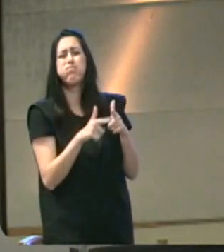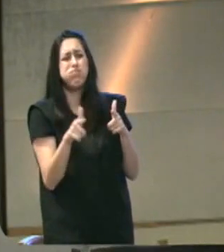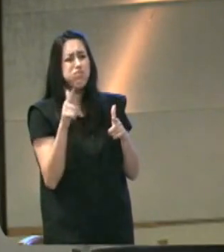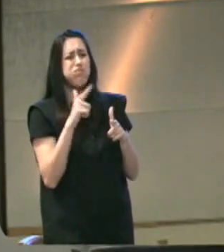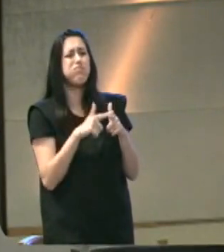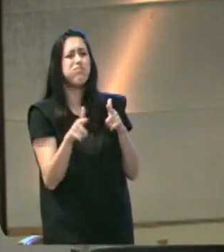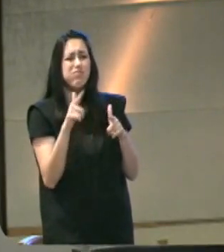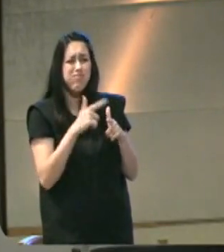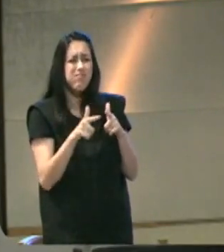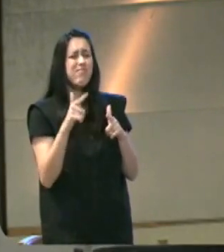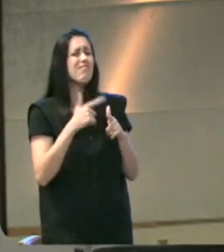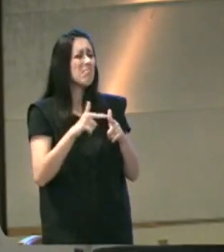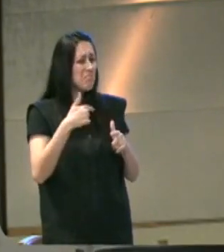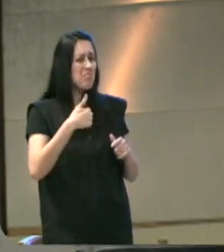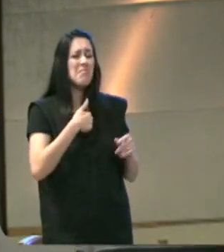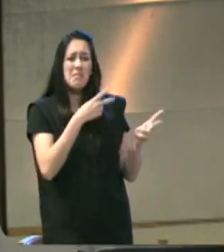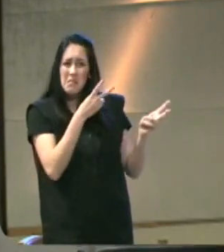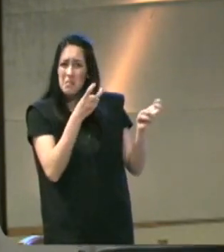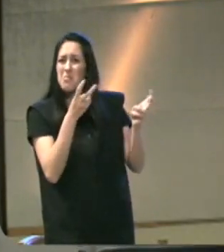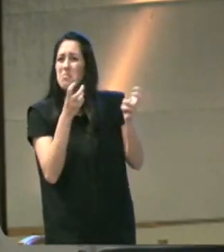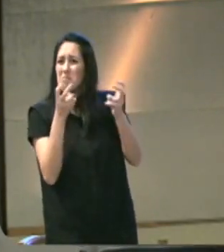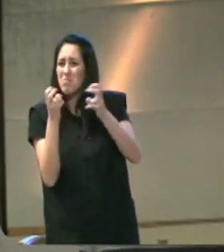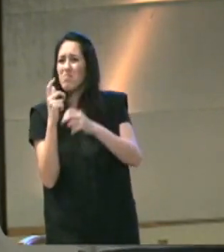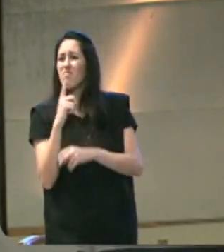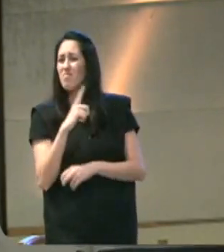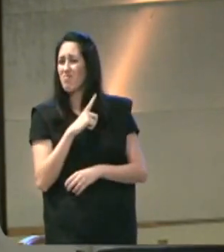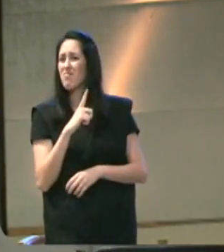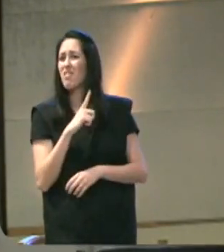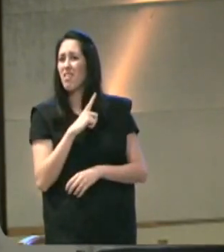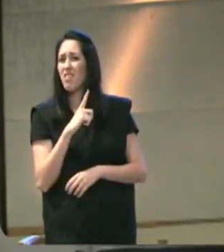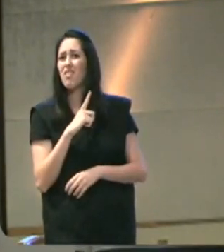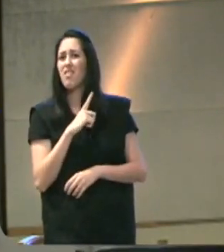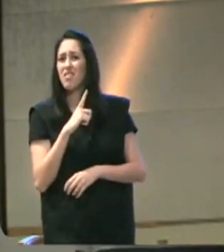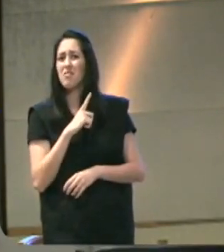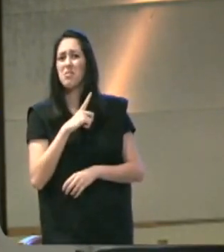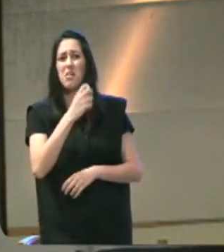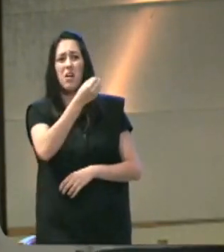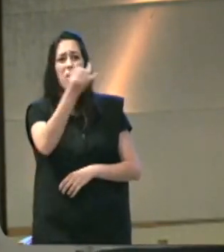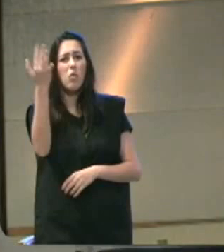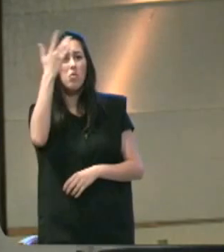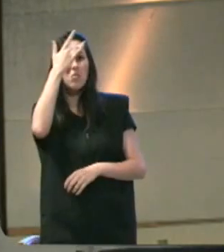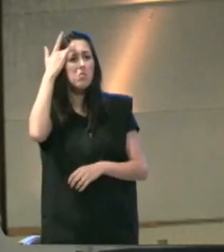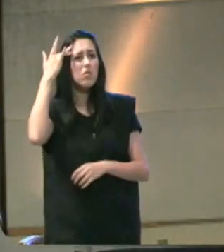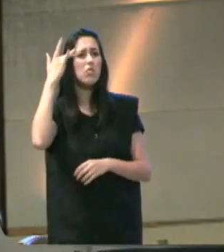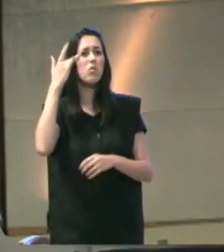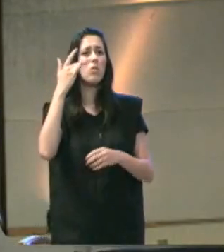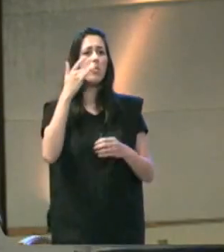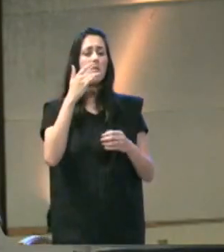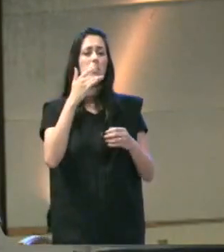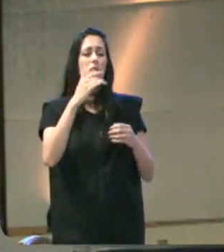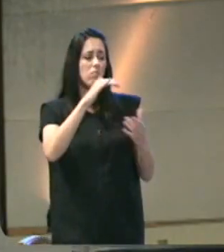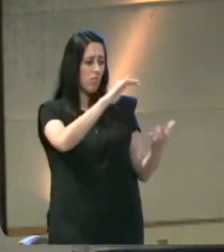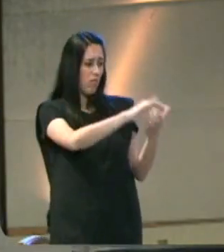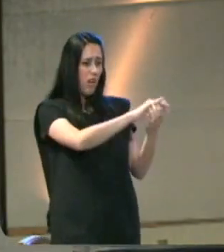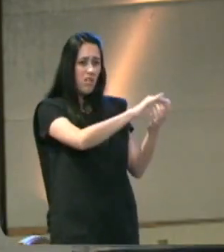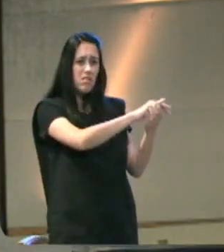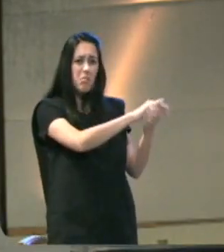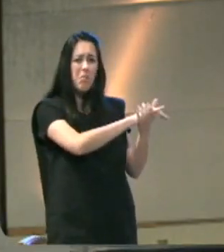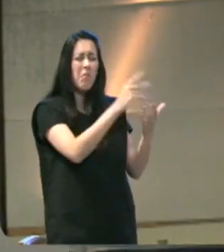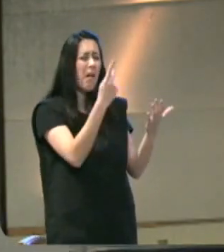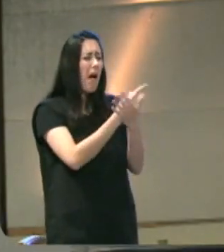E não são capazes de enxergar os caminhos errados que estão tomando do seu próprio